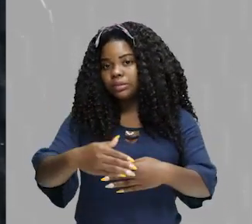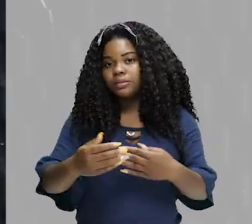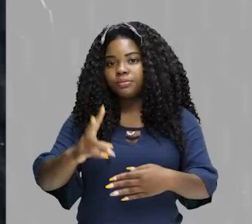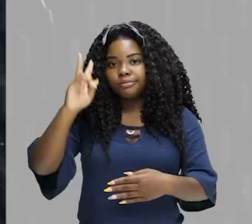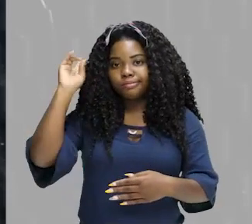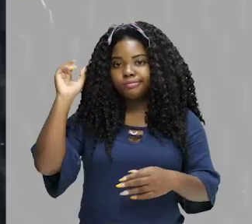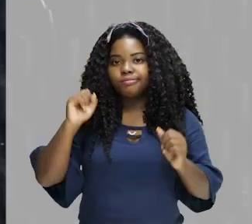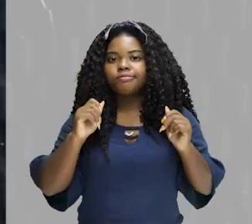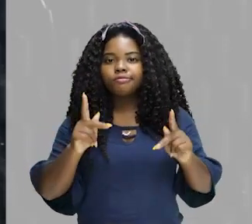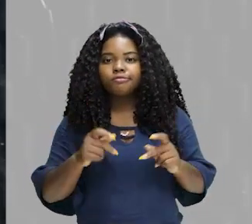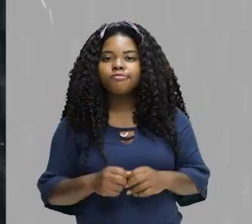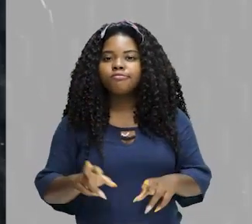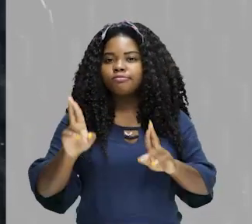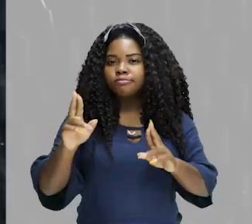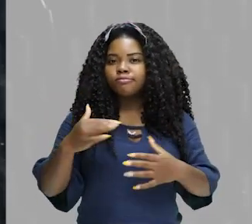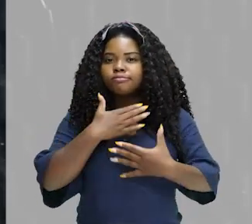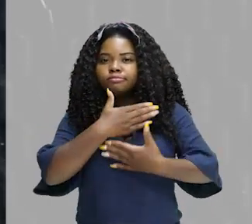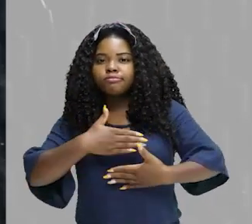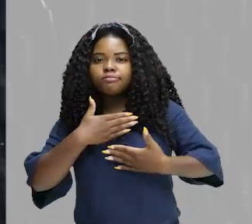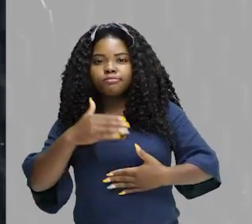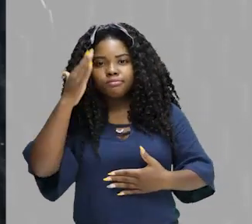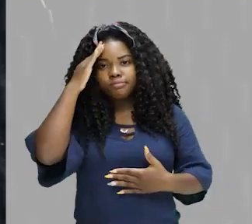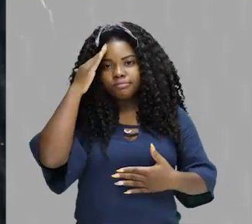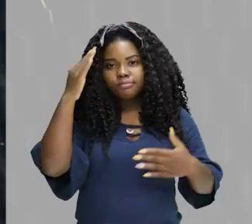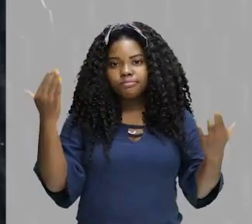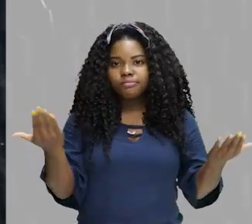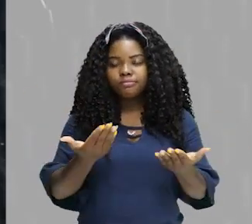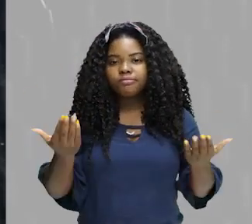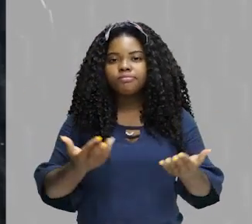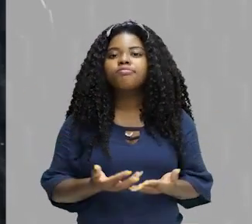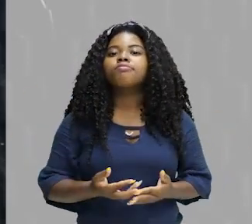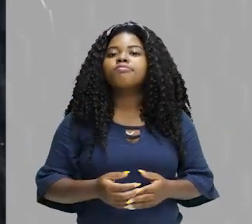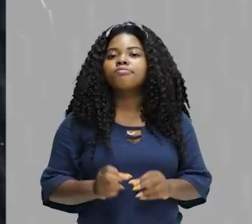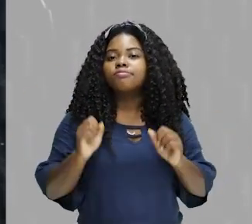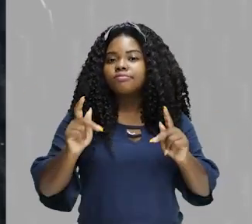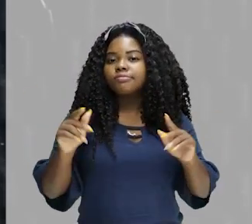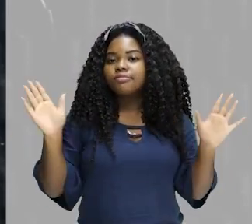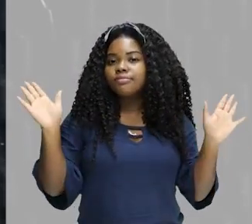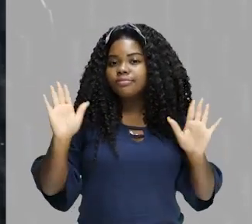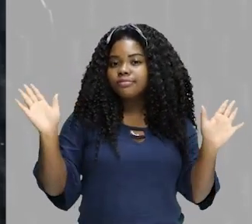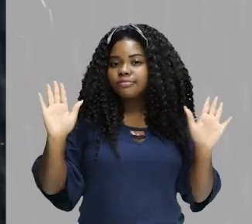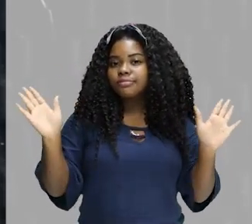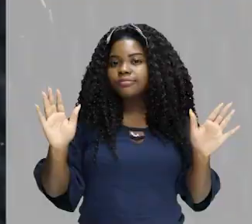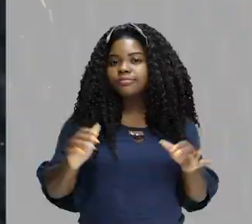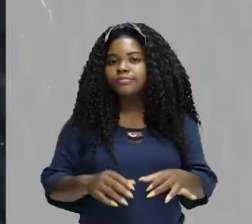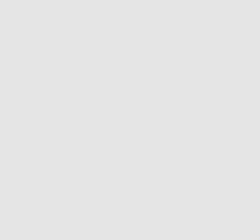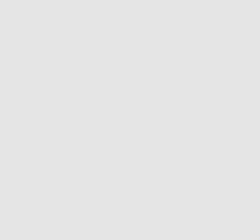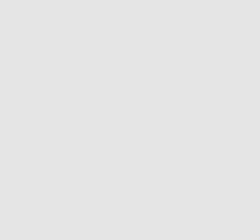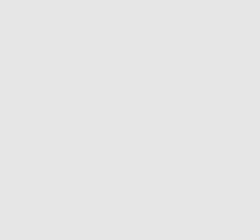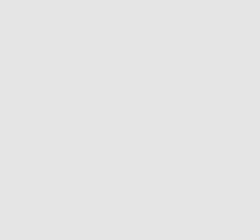questões de vestibular. Espero que todos tenham entendido essa aula de hoje, aguardo todos na próxima aula. Tchau, tchau.